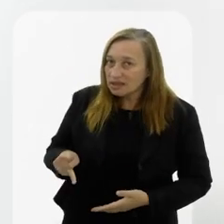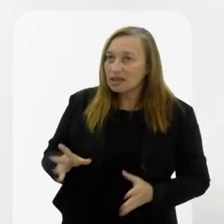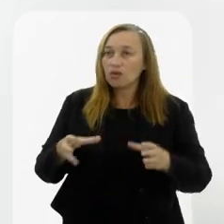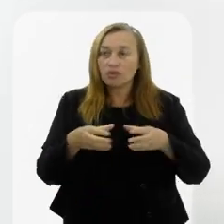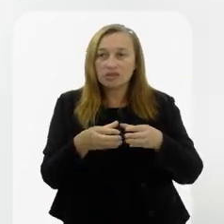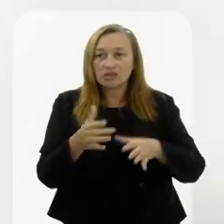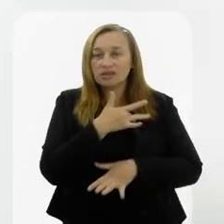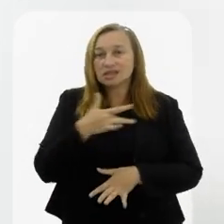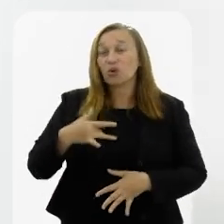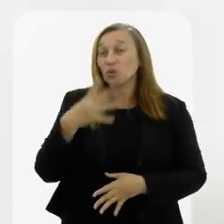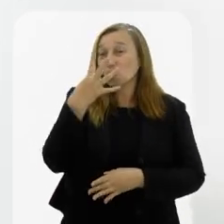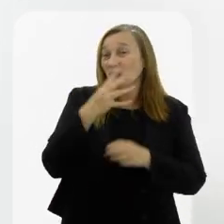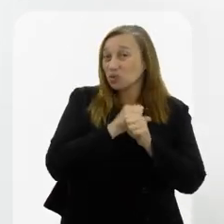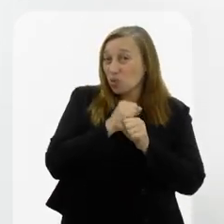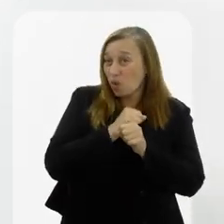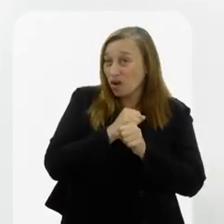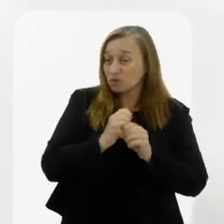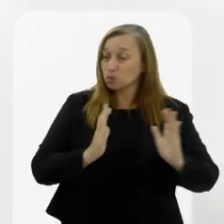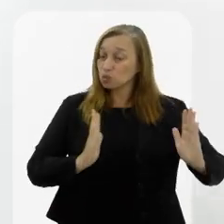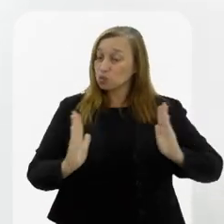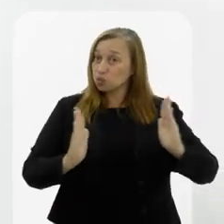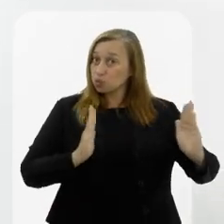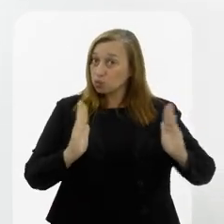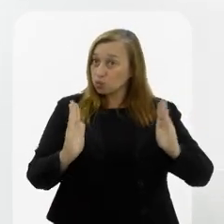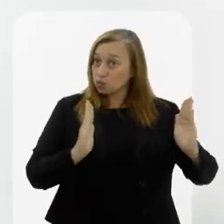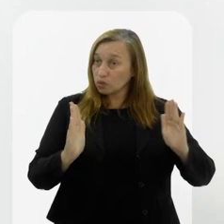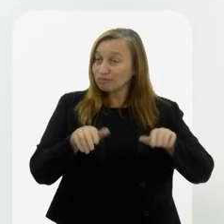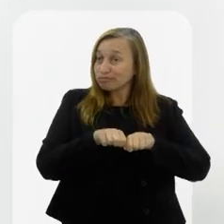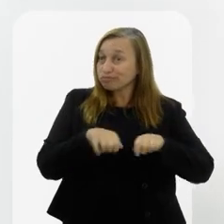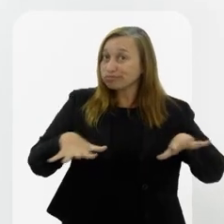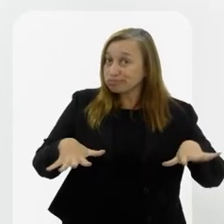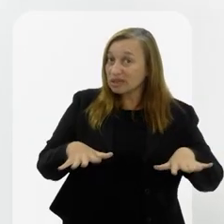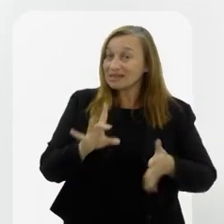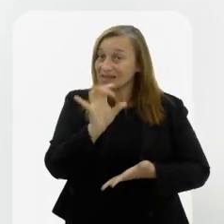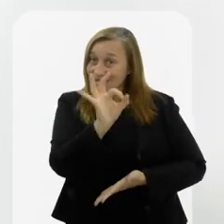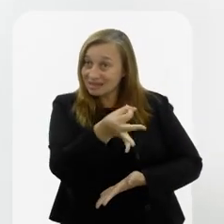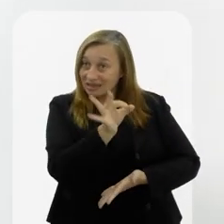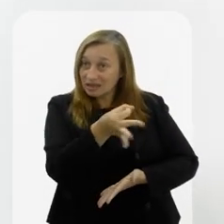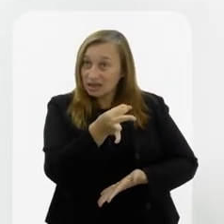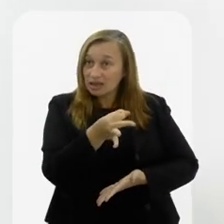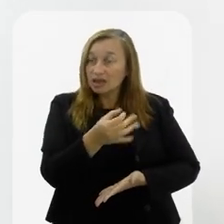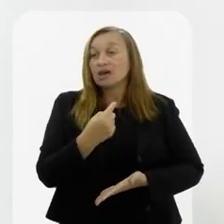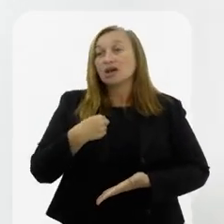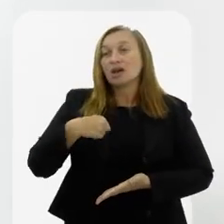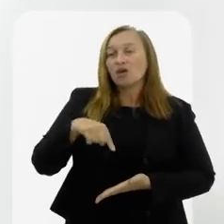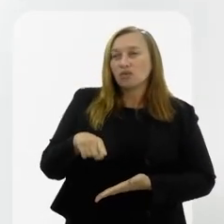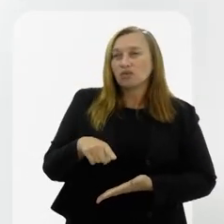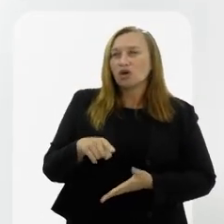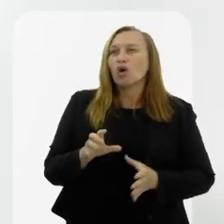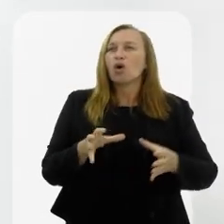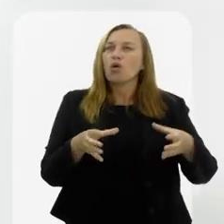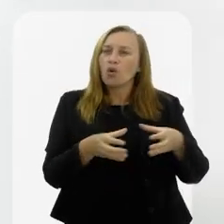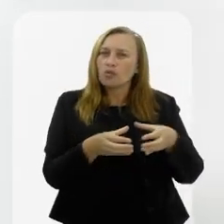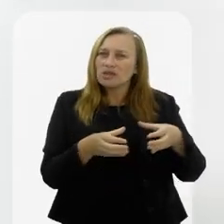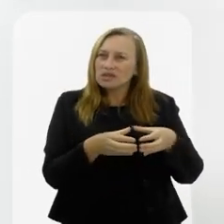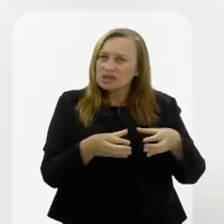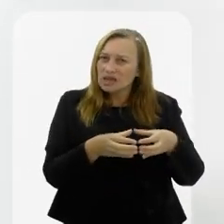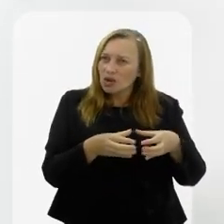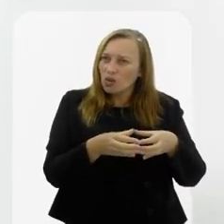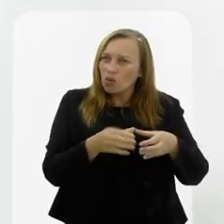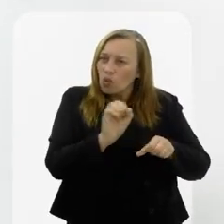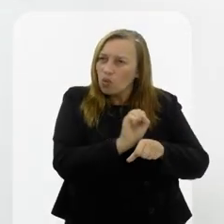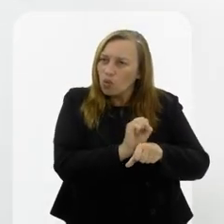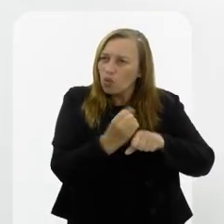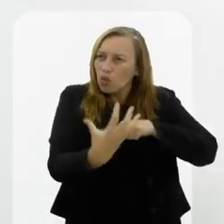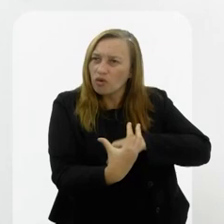de ser presidente da Comissão de Saúde durante 4 anos, exatamente nesse período da pandemia. Presidi a Comissão Covid,